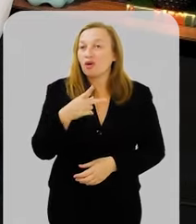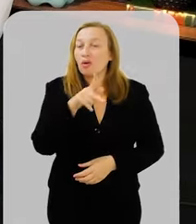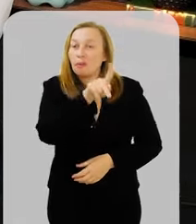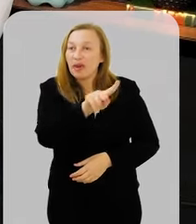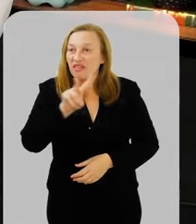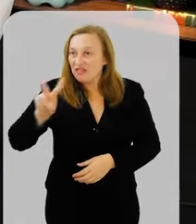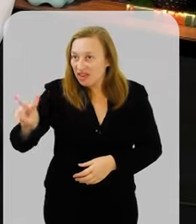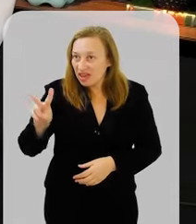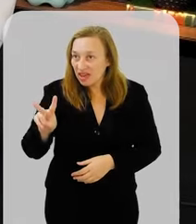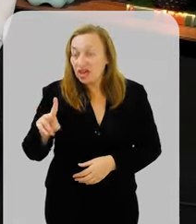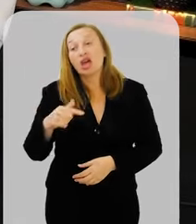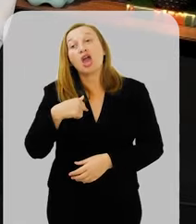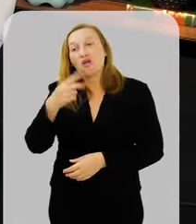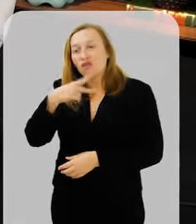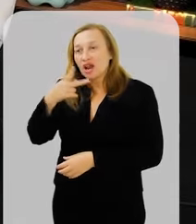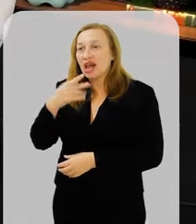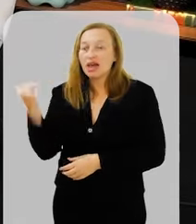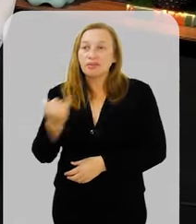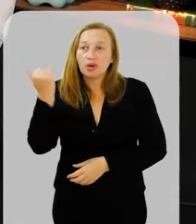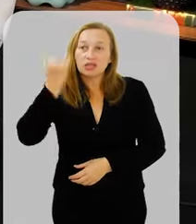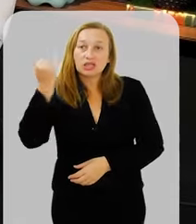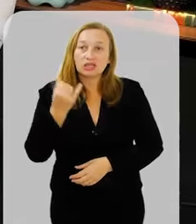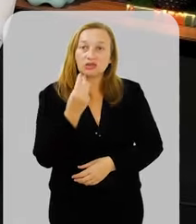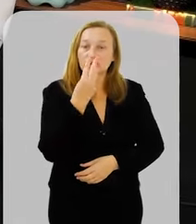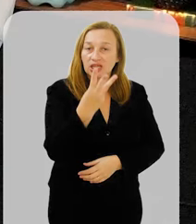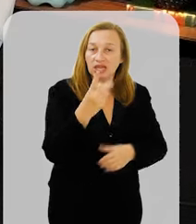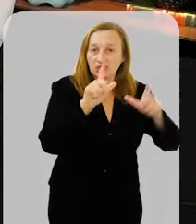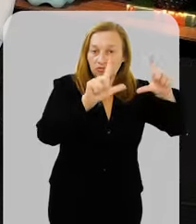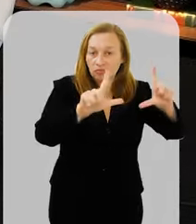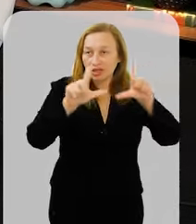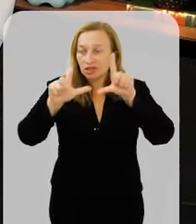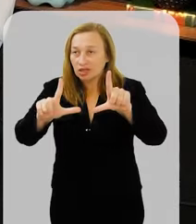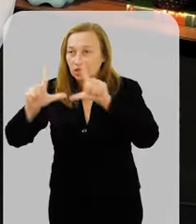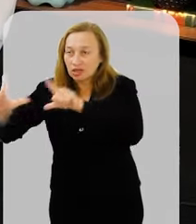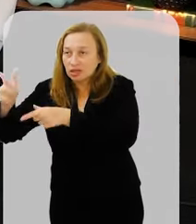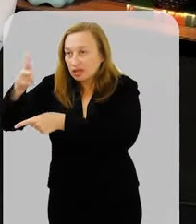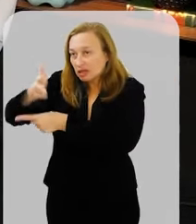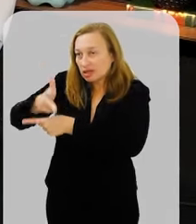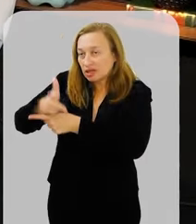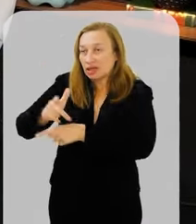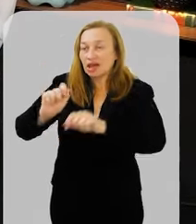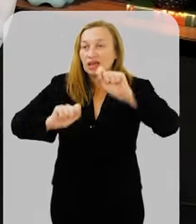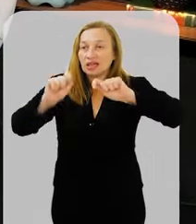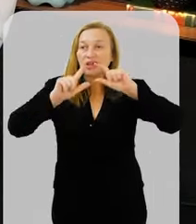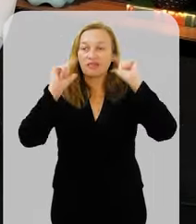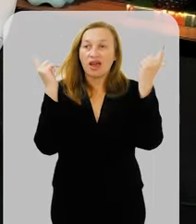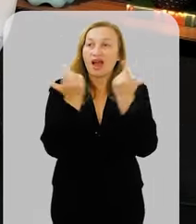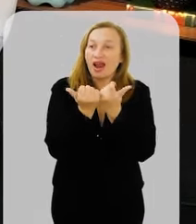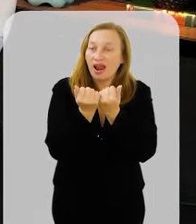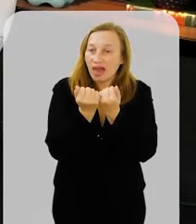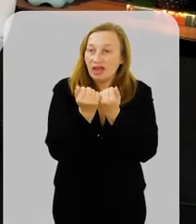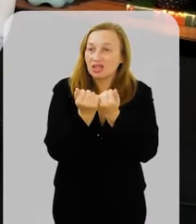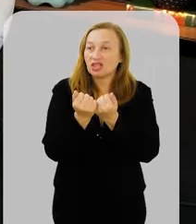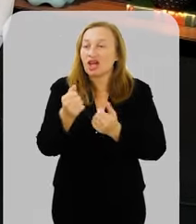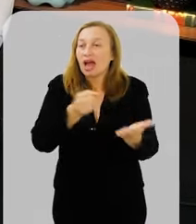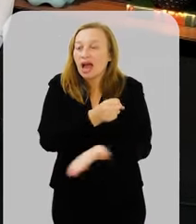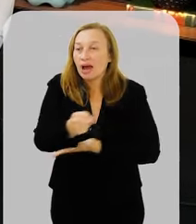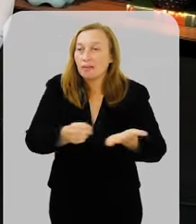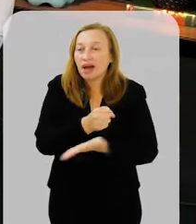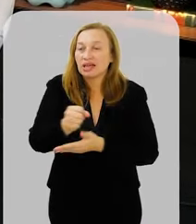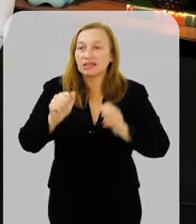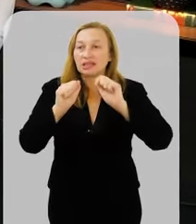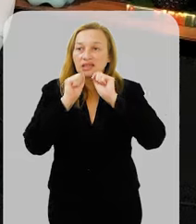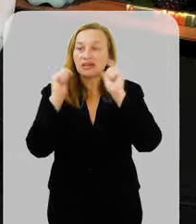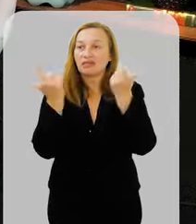que disse o PV. E até cheguei a citar a importância. São três TVs transmitindo, dentre elas a TV Alerj. A base da